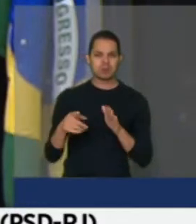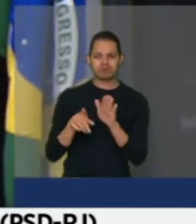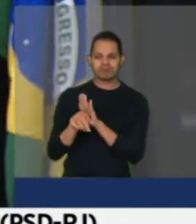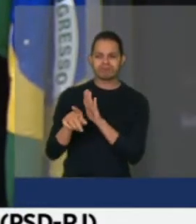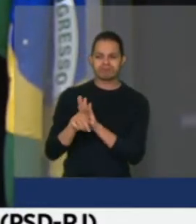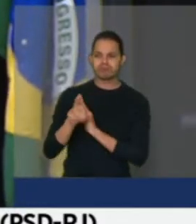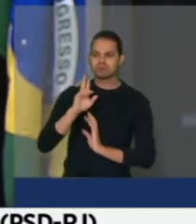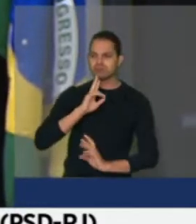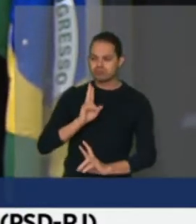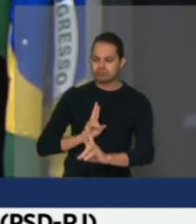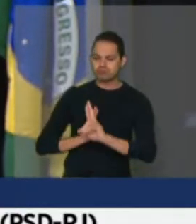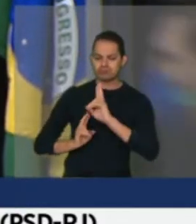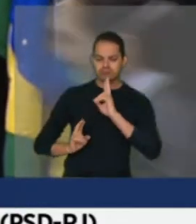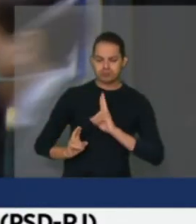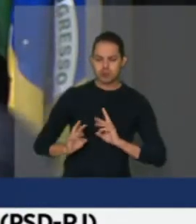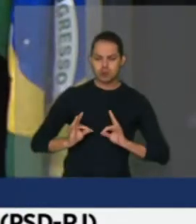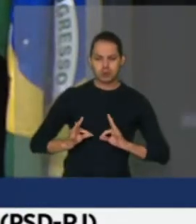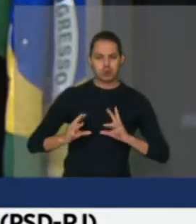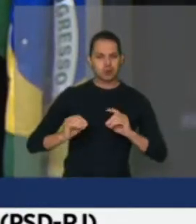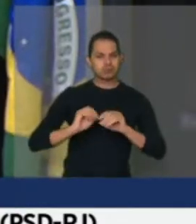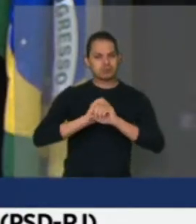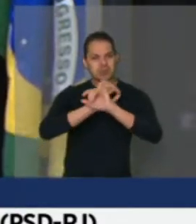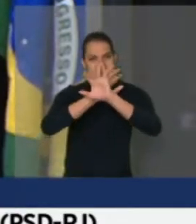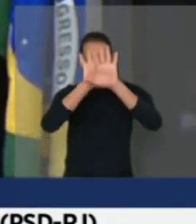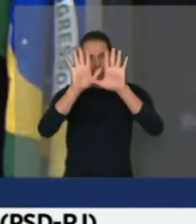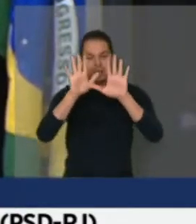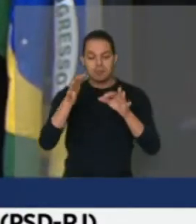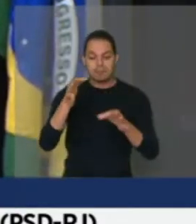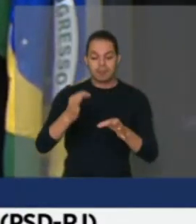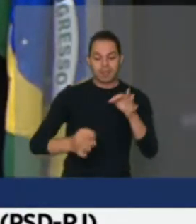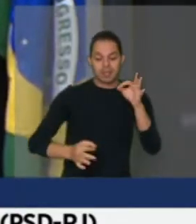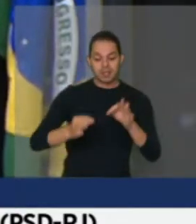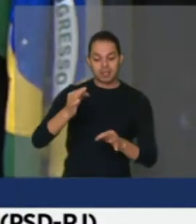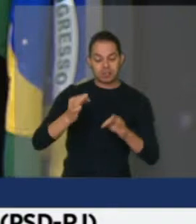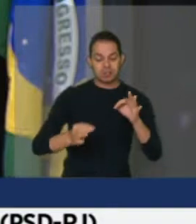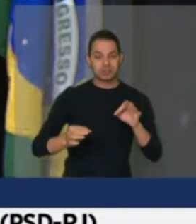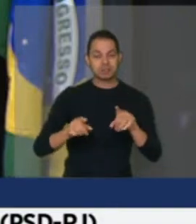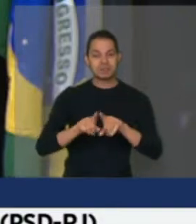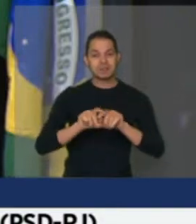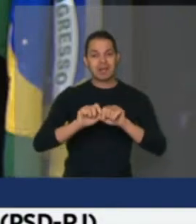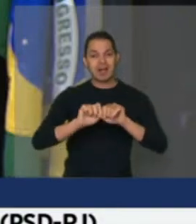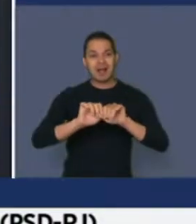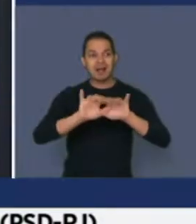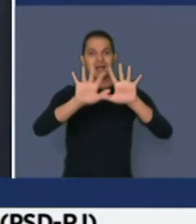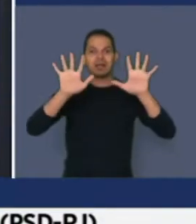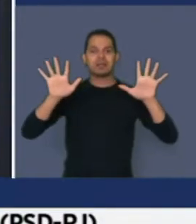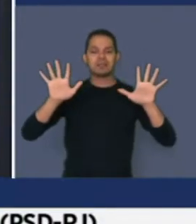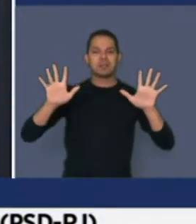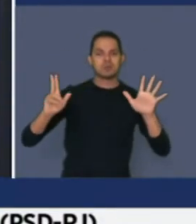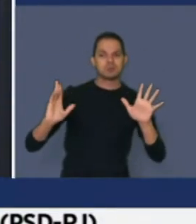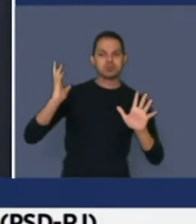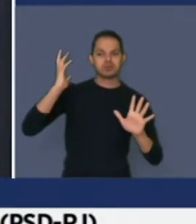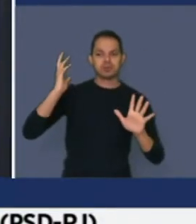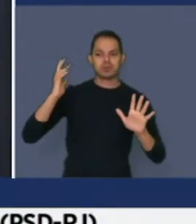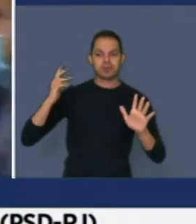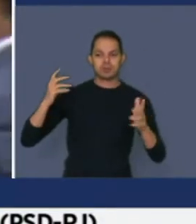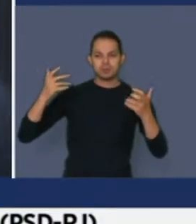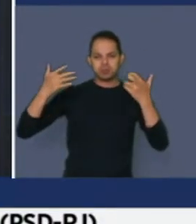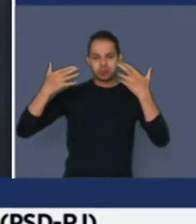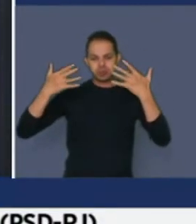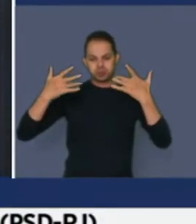que a justiça e a clareza dos fatos narrados neste